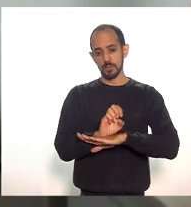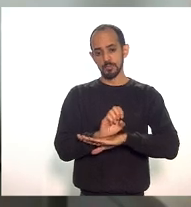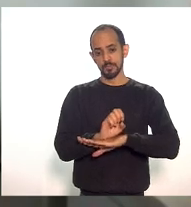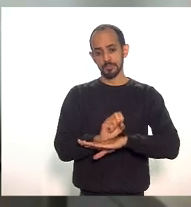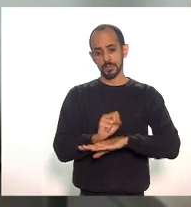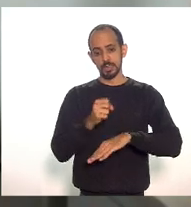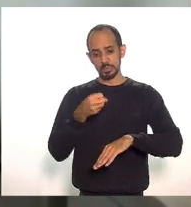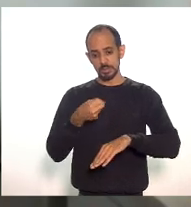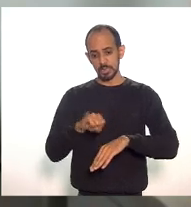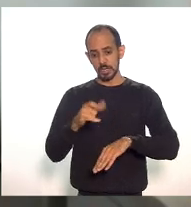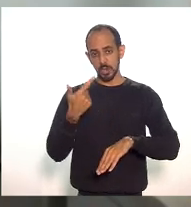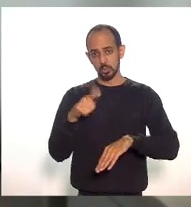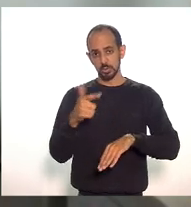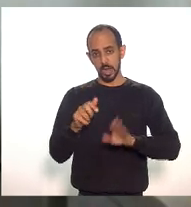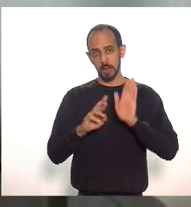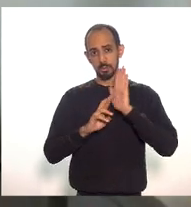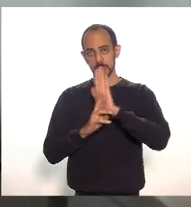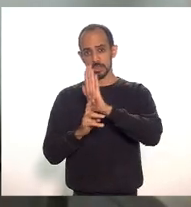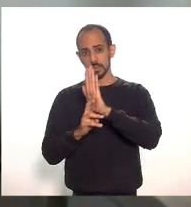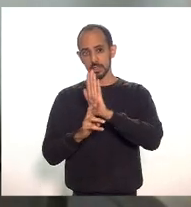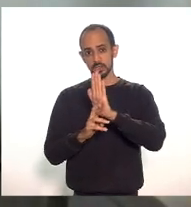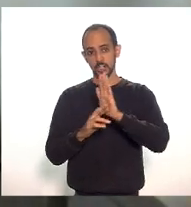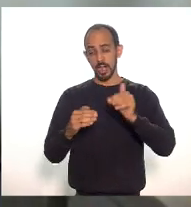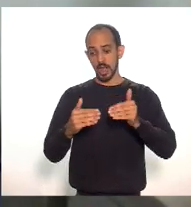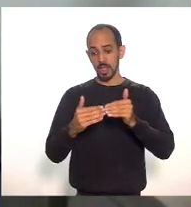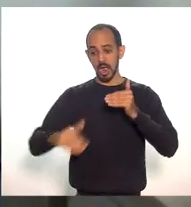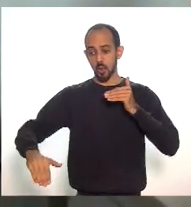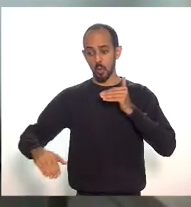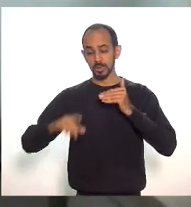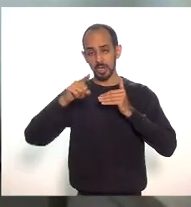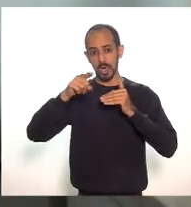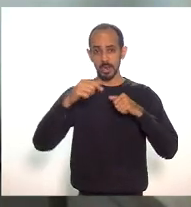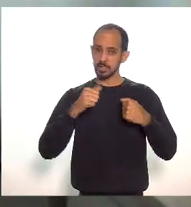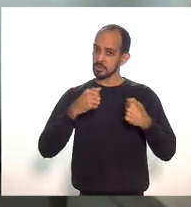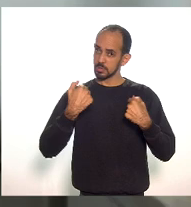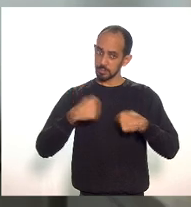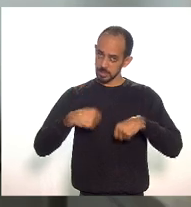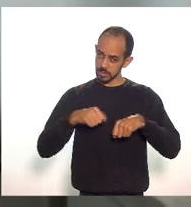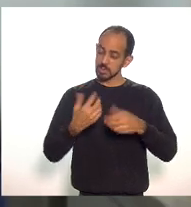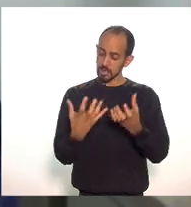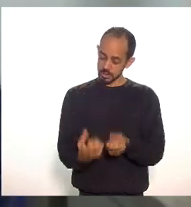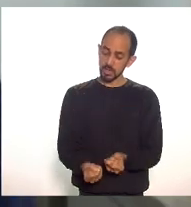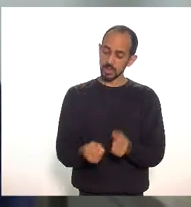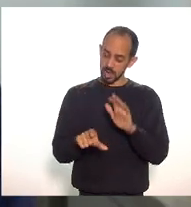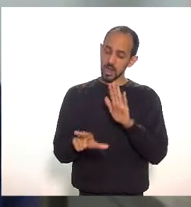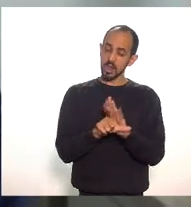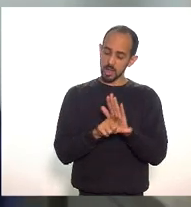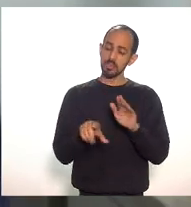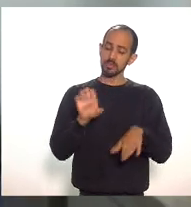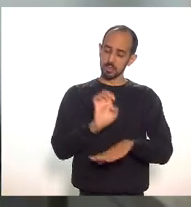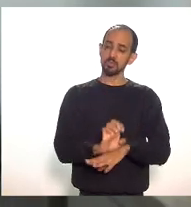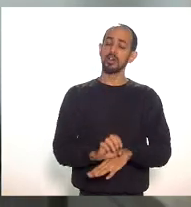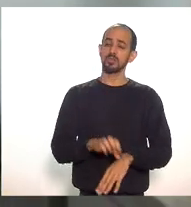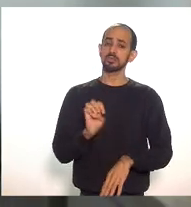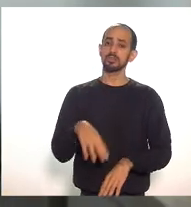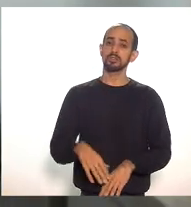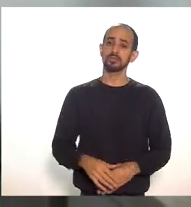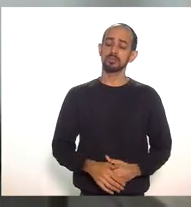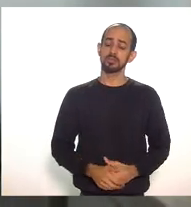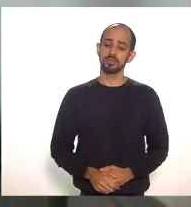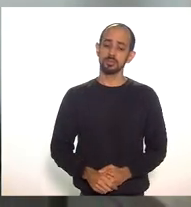quanto ela você a data essa Leite todo homem que te ligar o fiscal